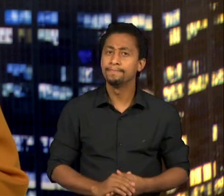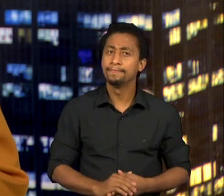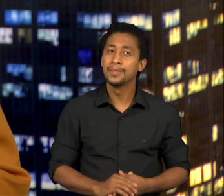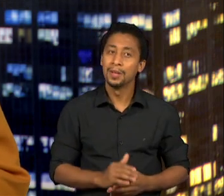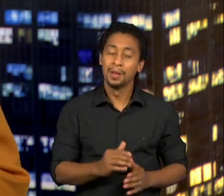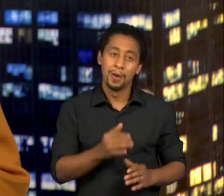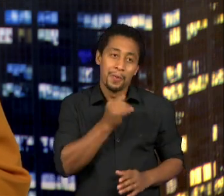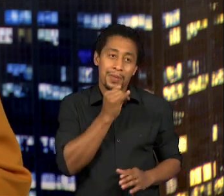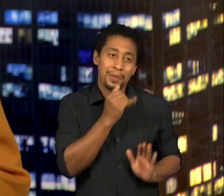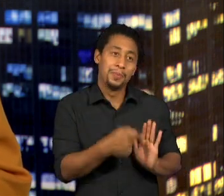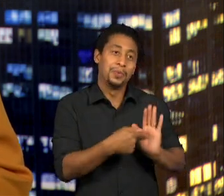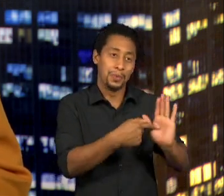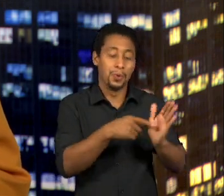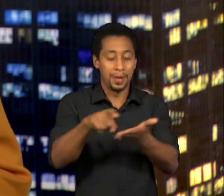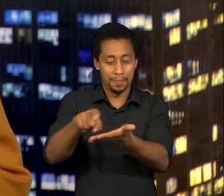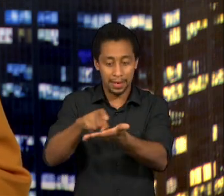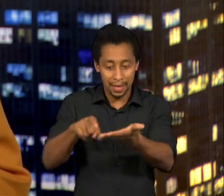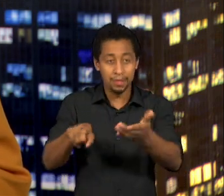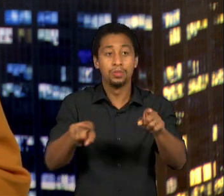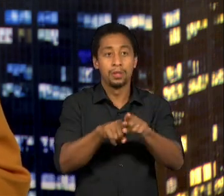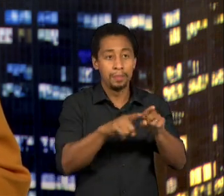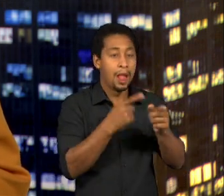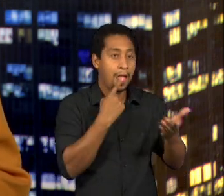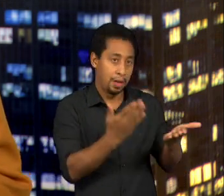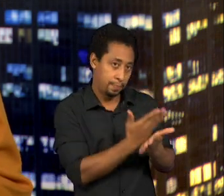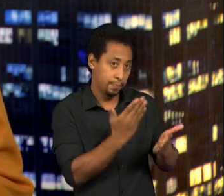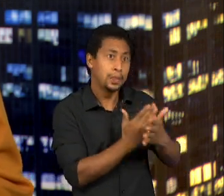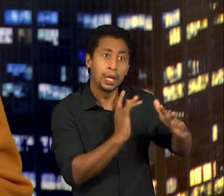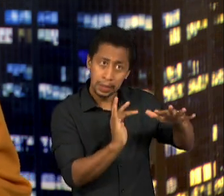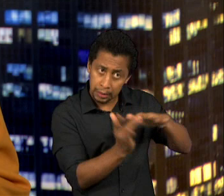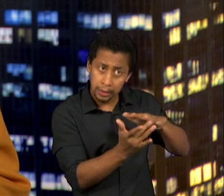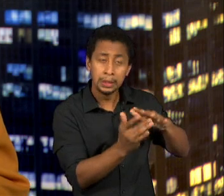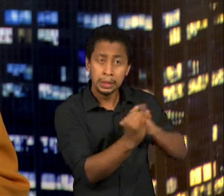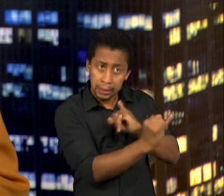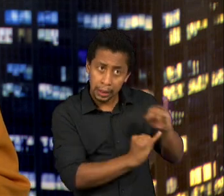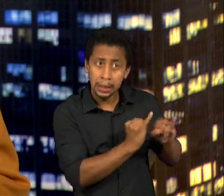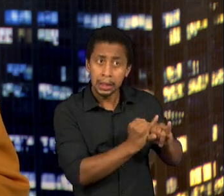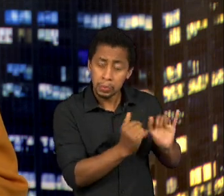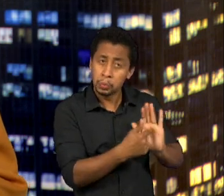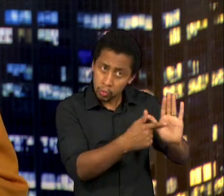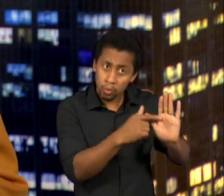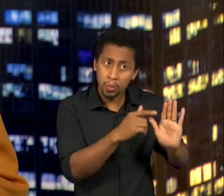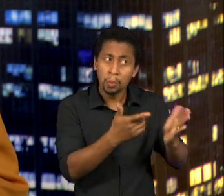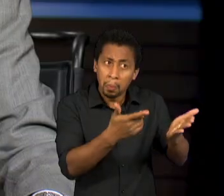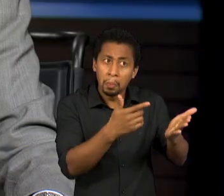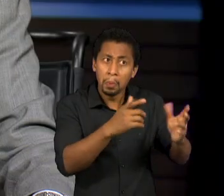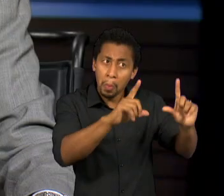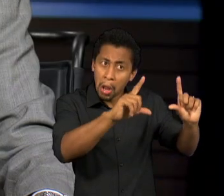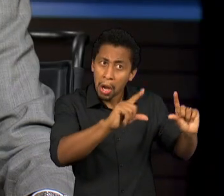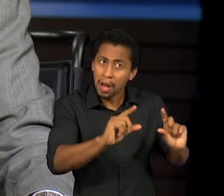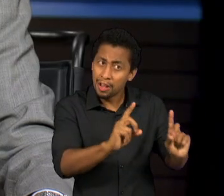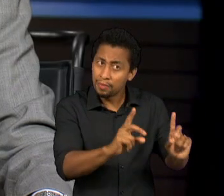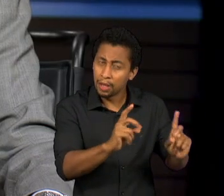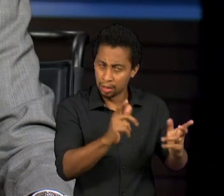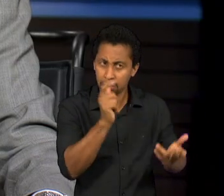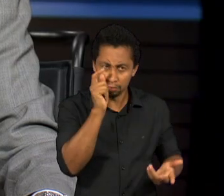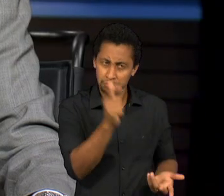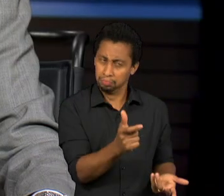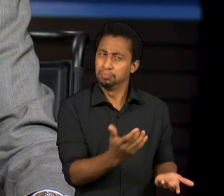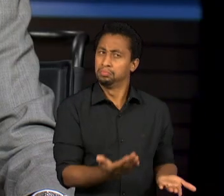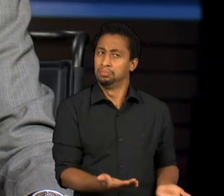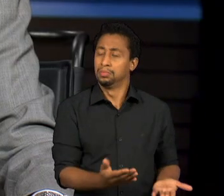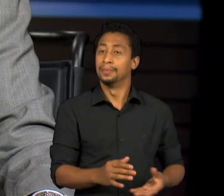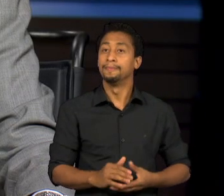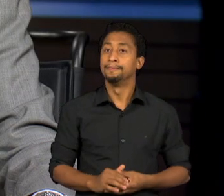né? Mas no caso da revista também teve queda no digital. Isso também chama a atenção, não é, professor? Sim, isso chama